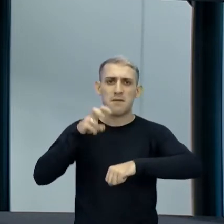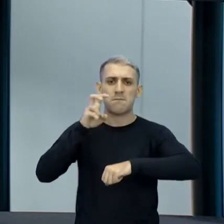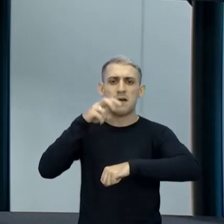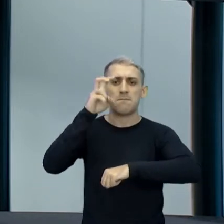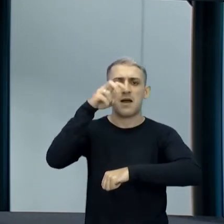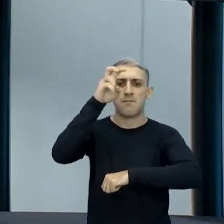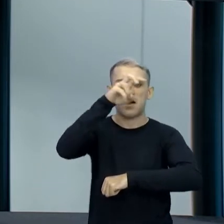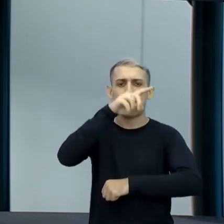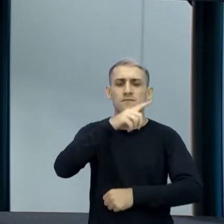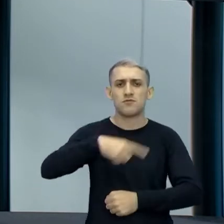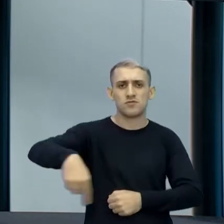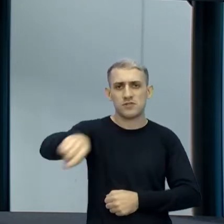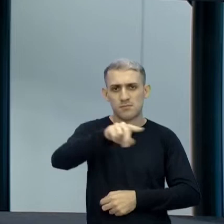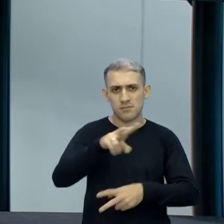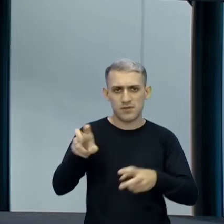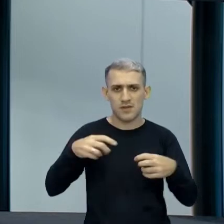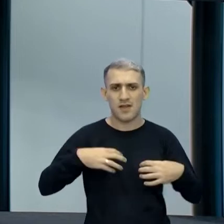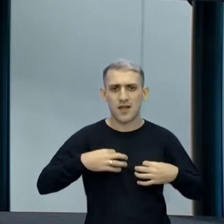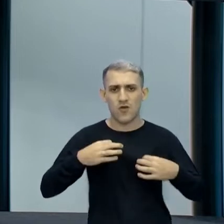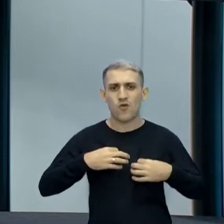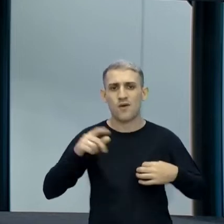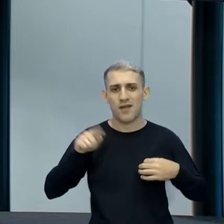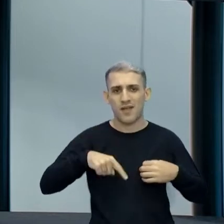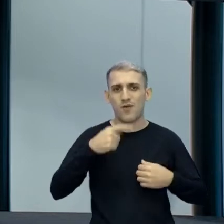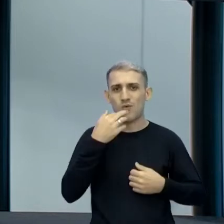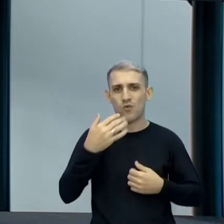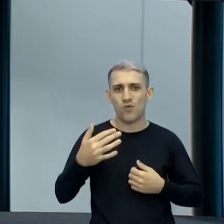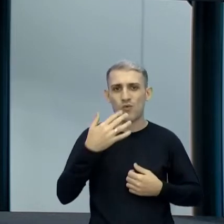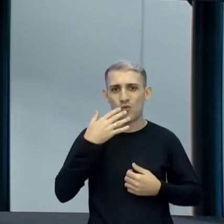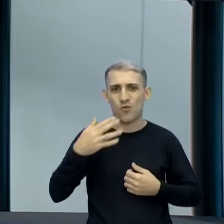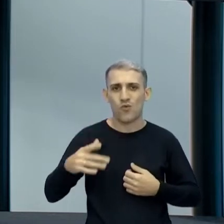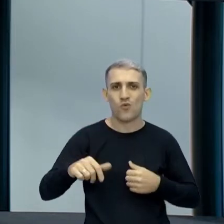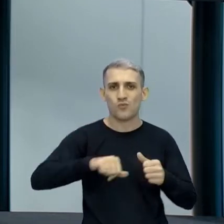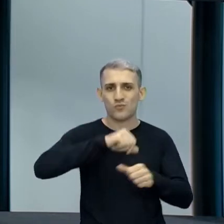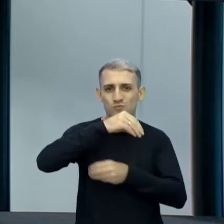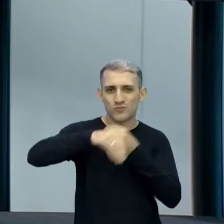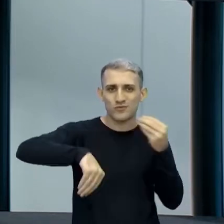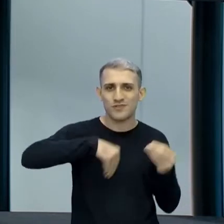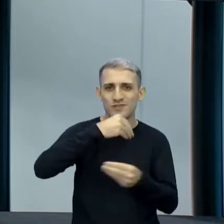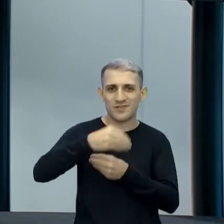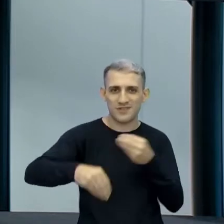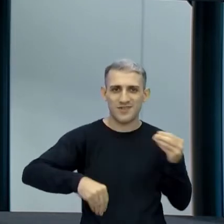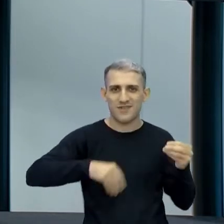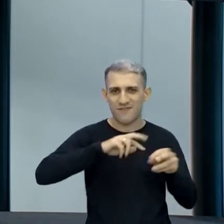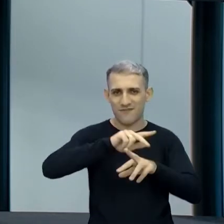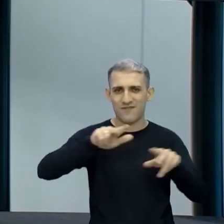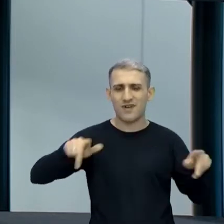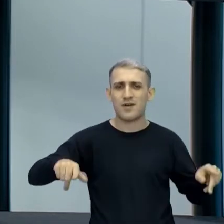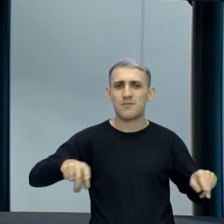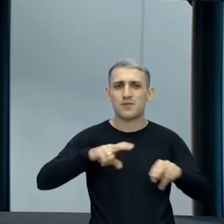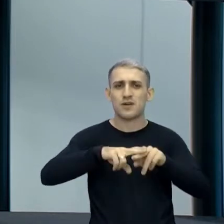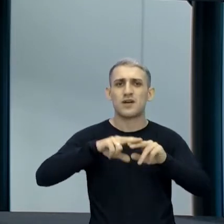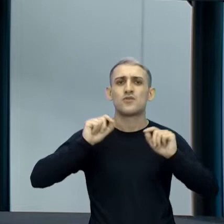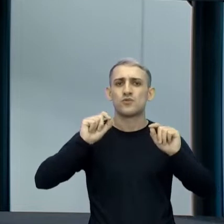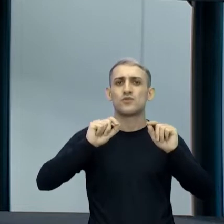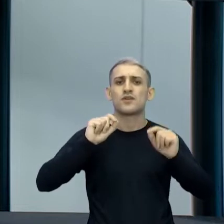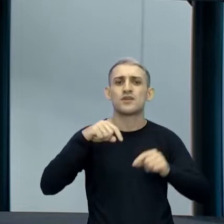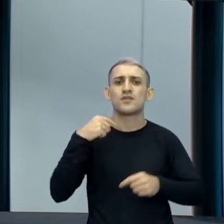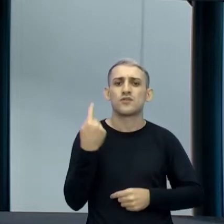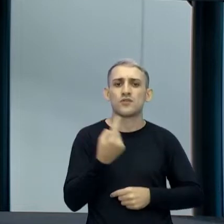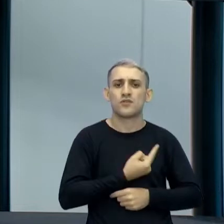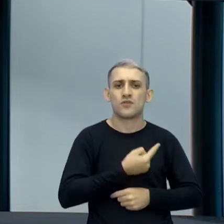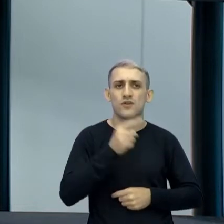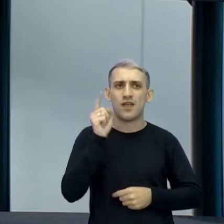as roupas desse pessoal é muito colorida. Você não tem uma roupa preta, basicona. São coloridas justamente para você